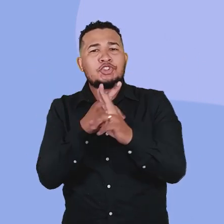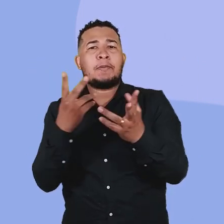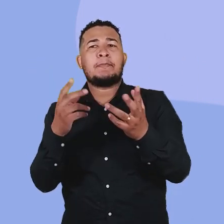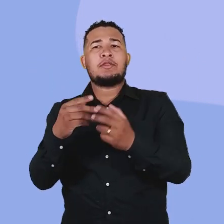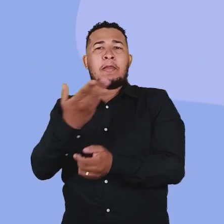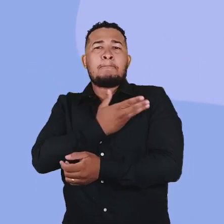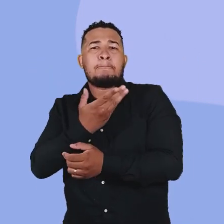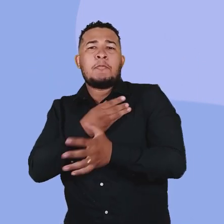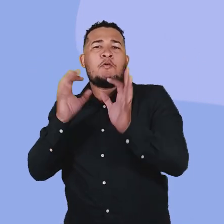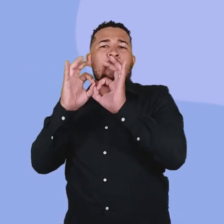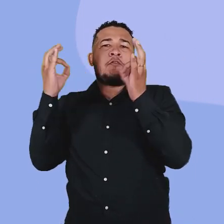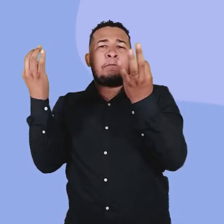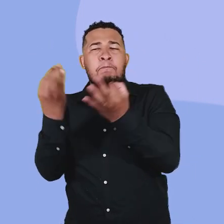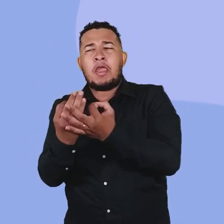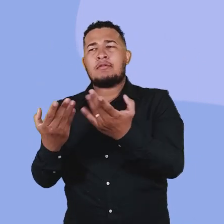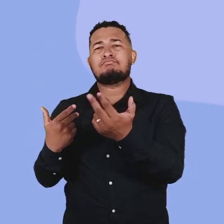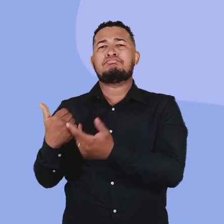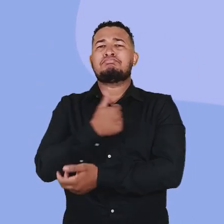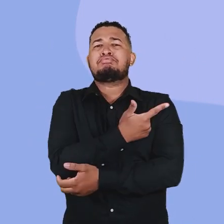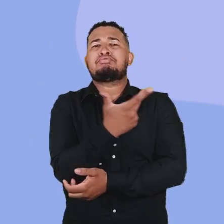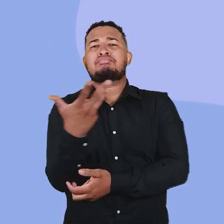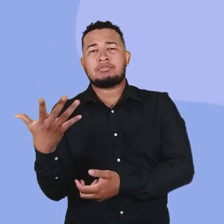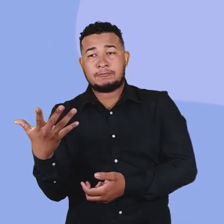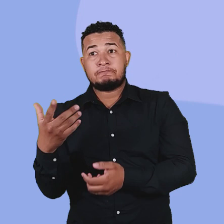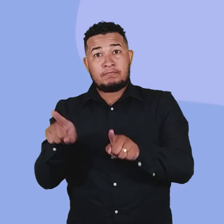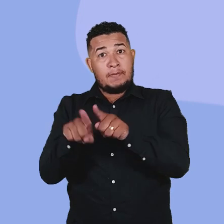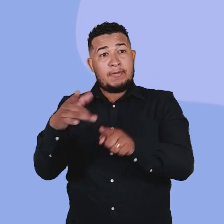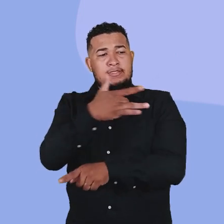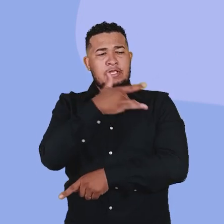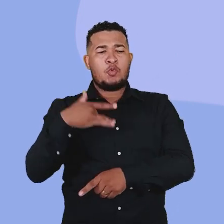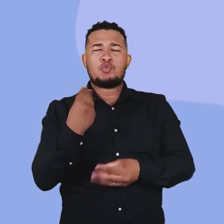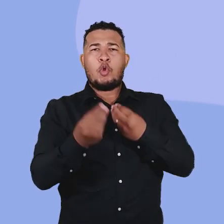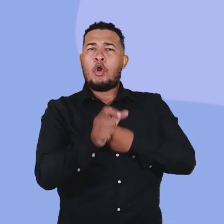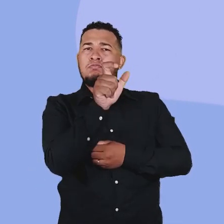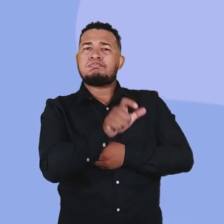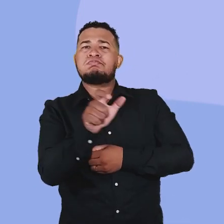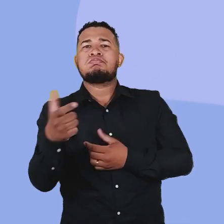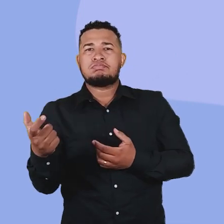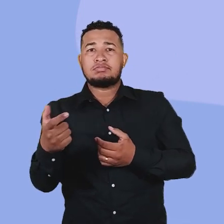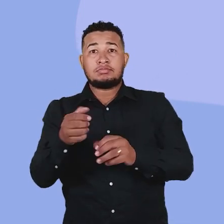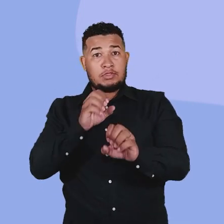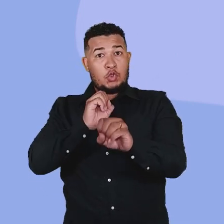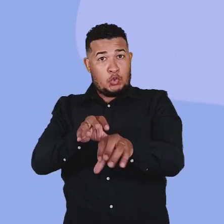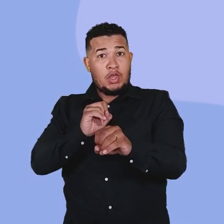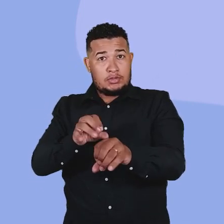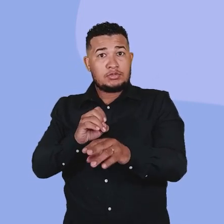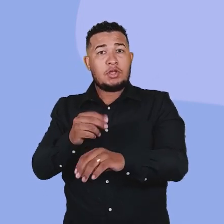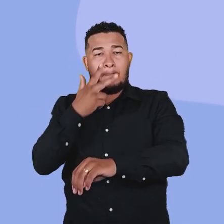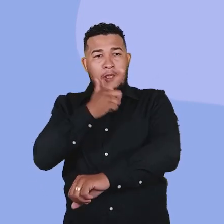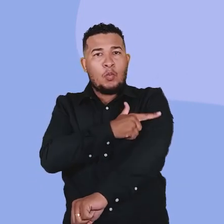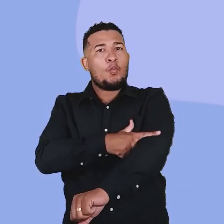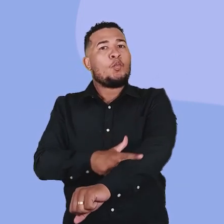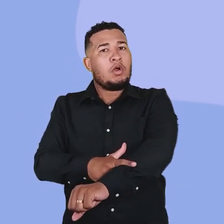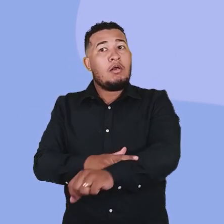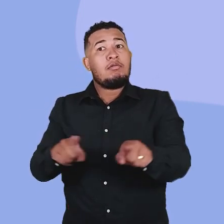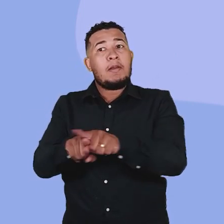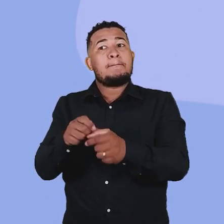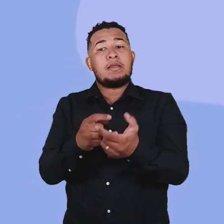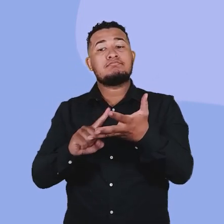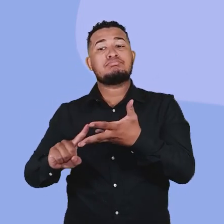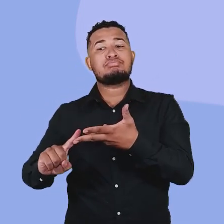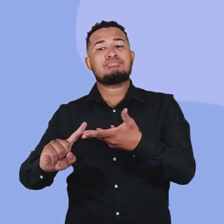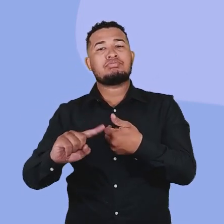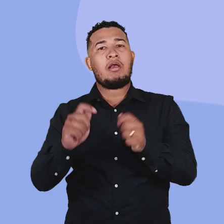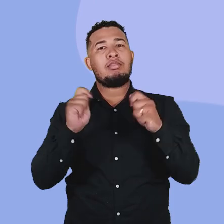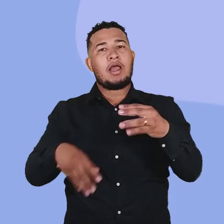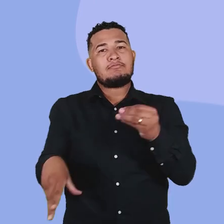família, nossos amigos, nossos colegas de trabalho, a condição de saúde do indivíduo, educação e outros parâmetros que afetam a